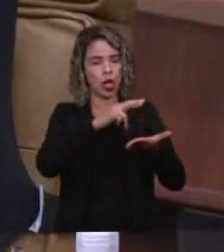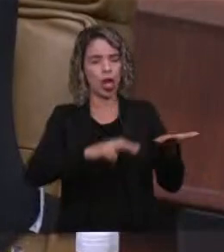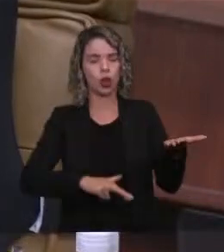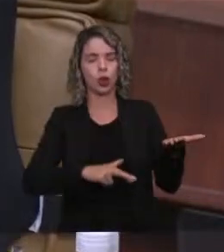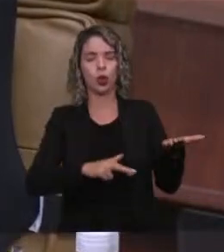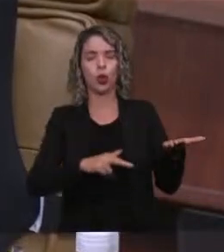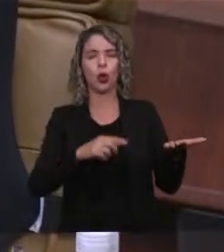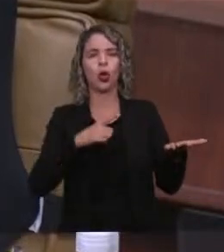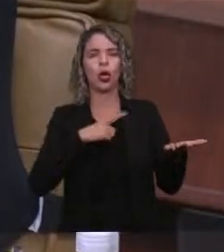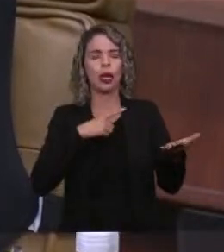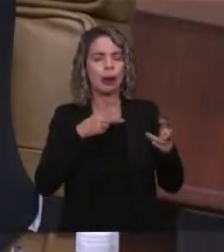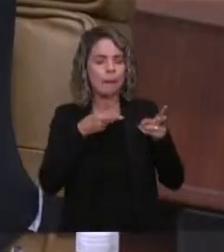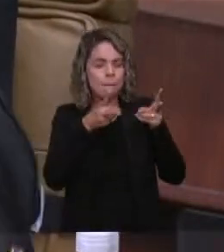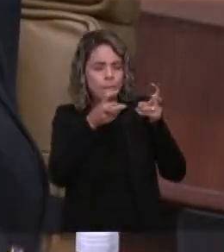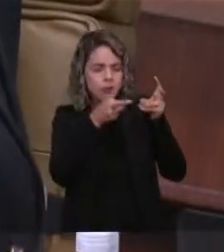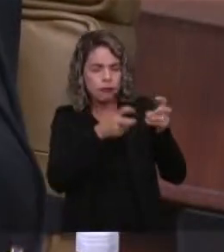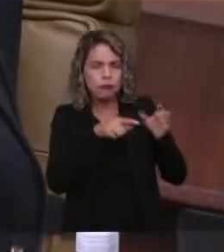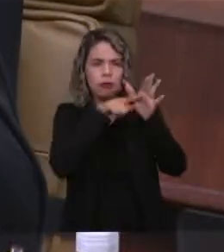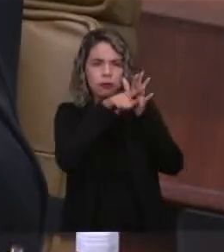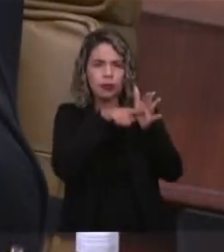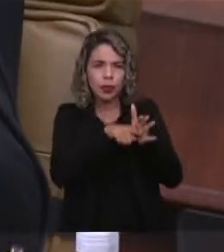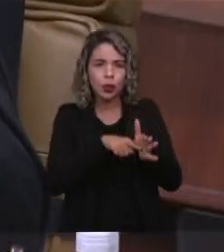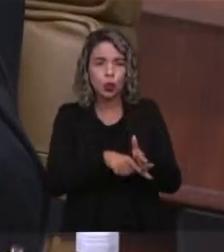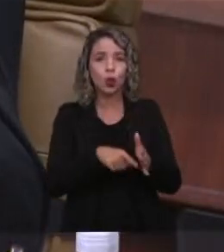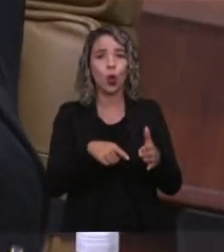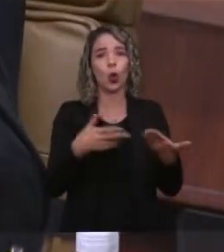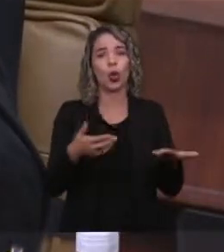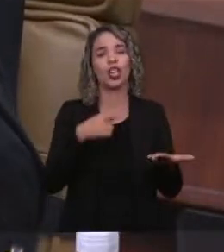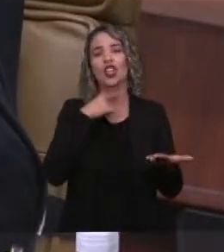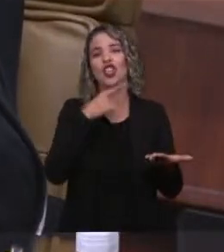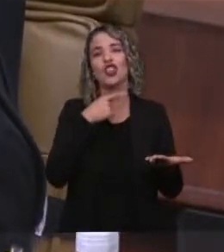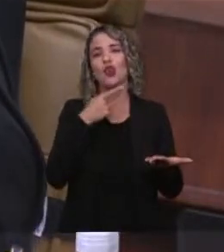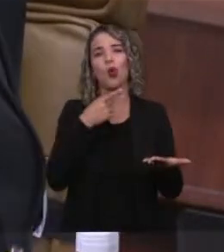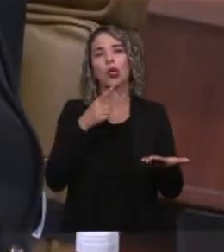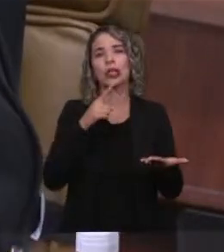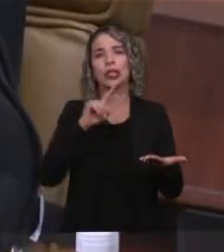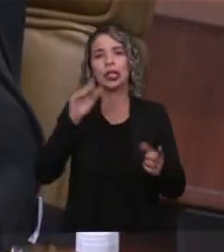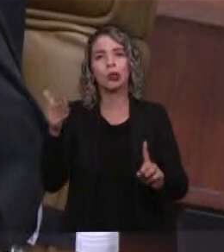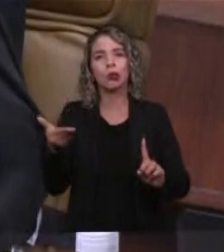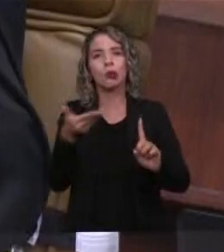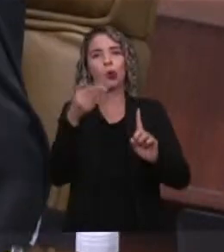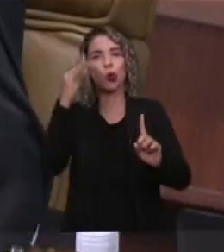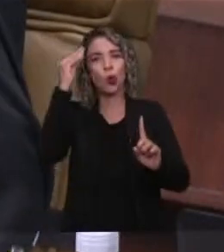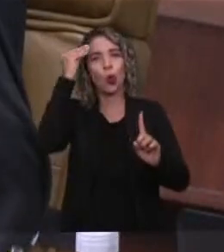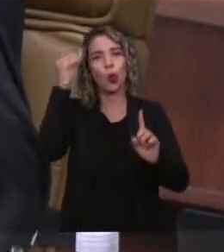para responsabilizar por lavagem o réu Pedro Paulo.